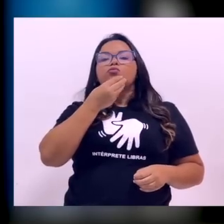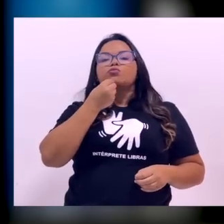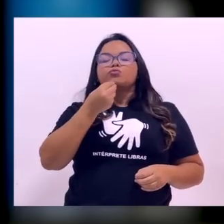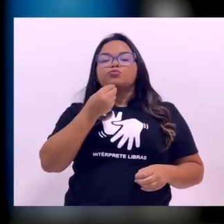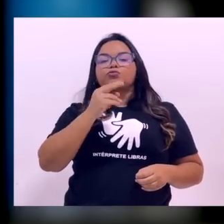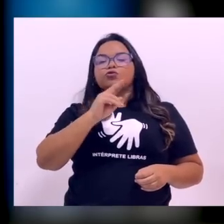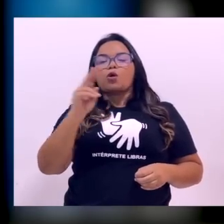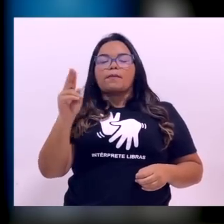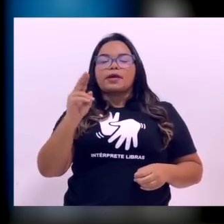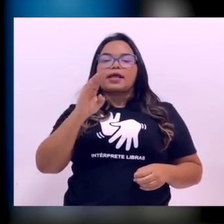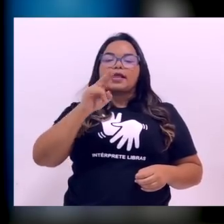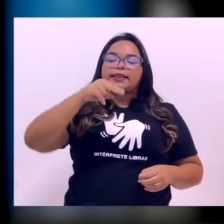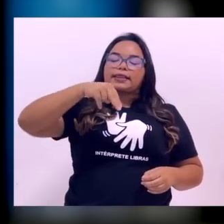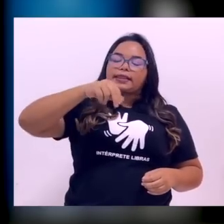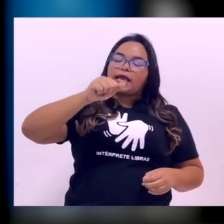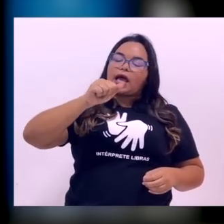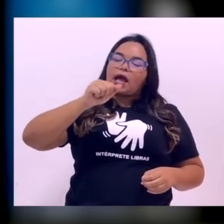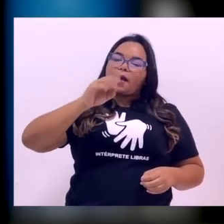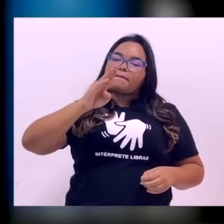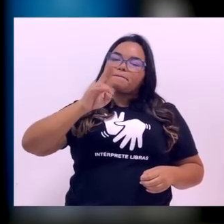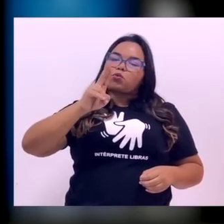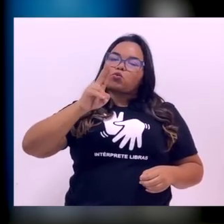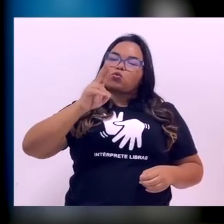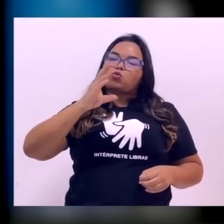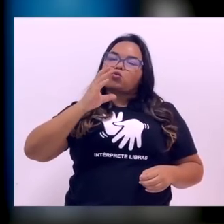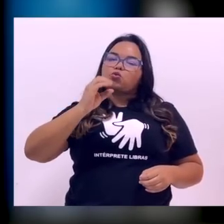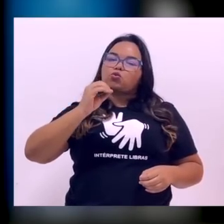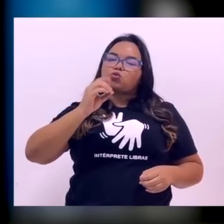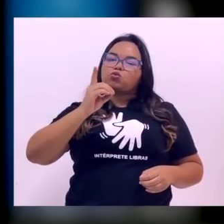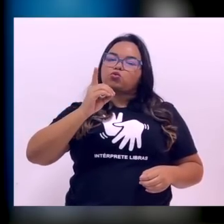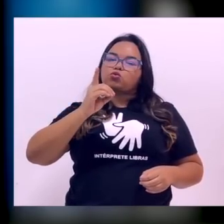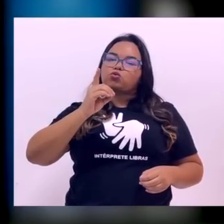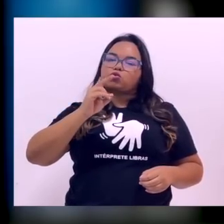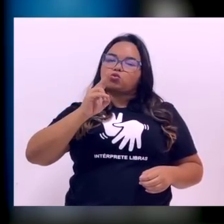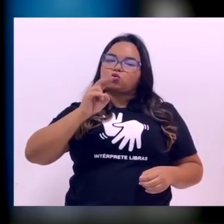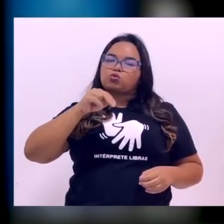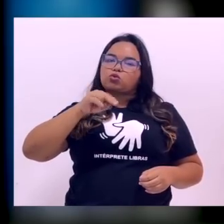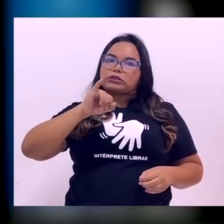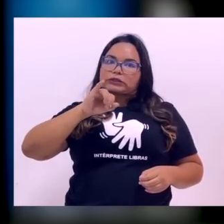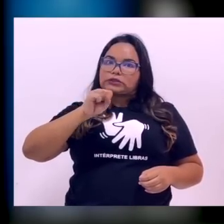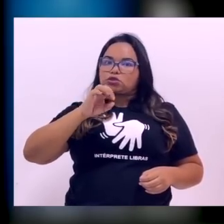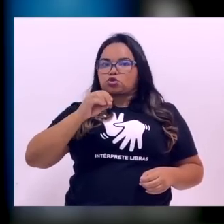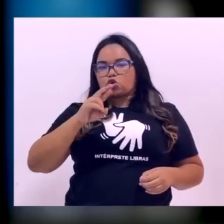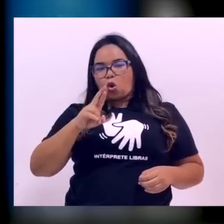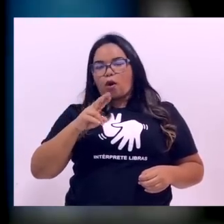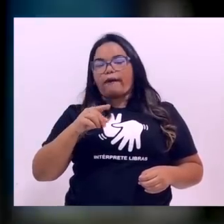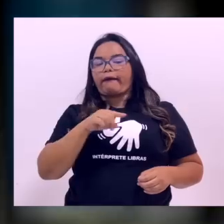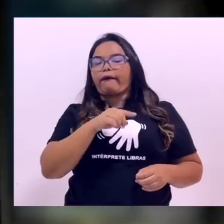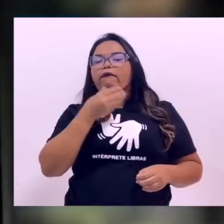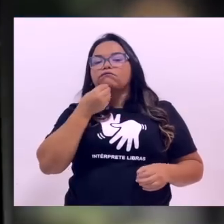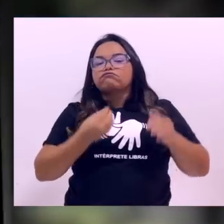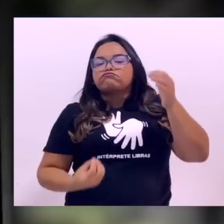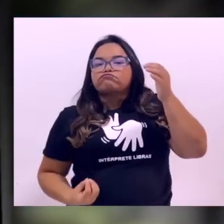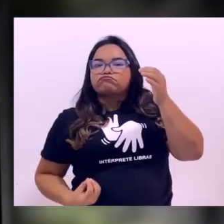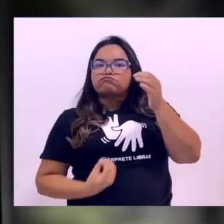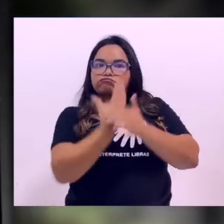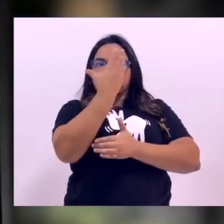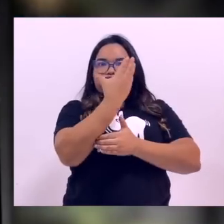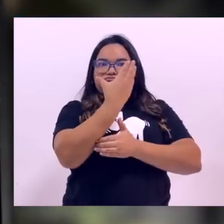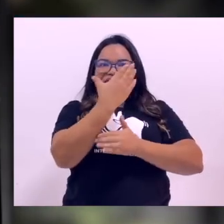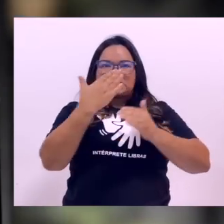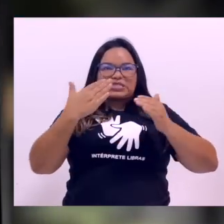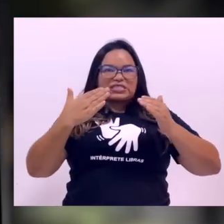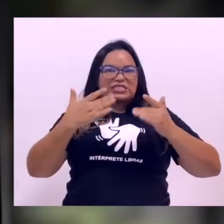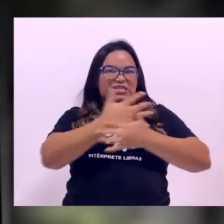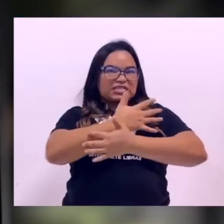como Nabucodonosor. Foi o grande fundador da Grande Babilônia. O